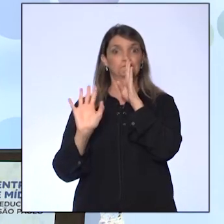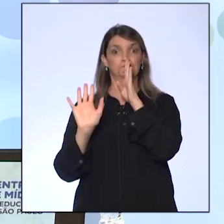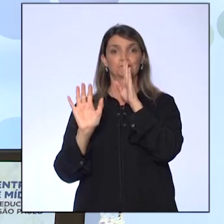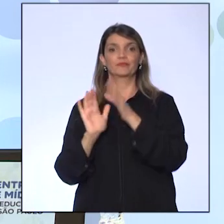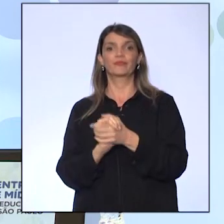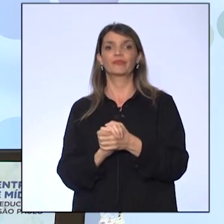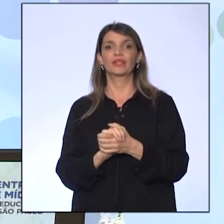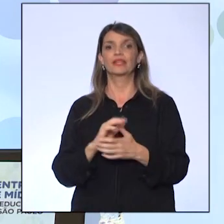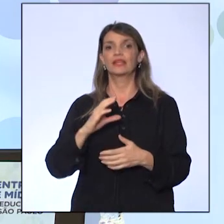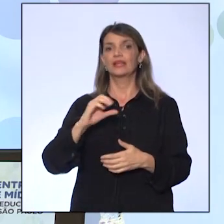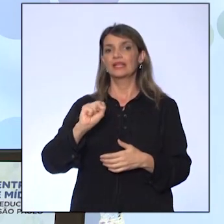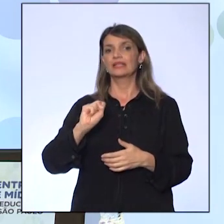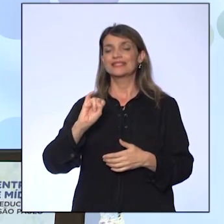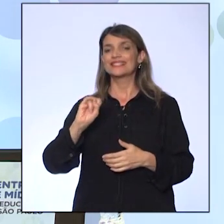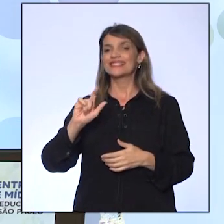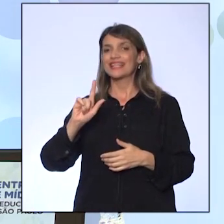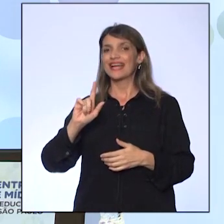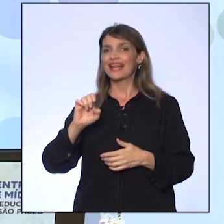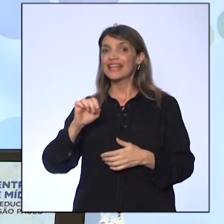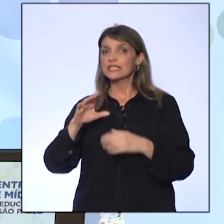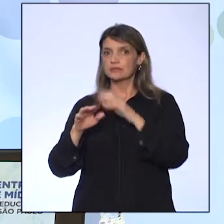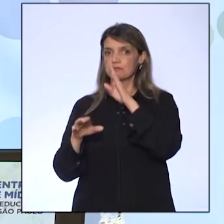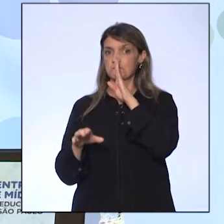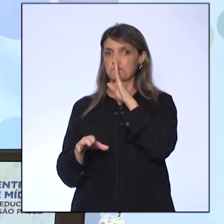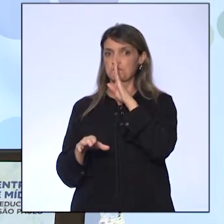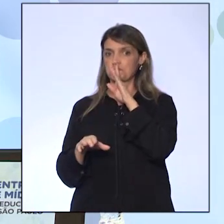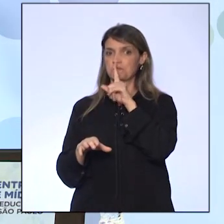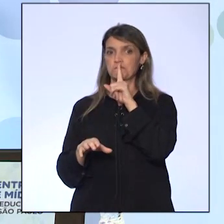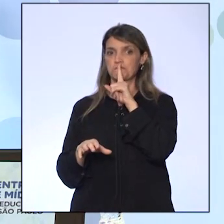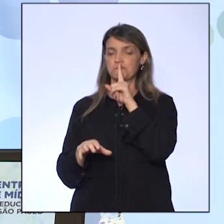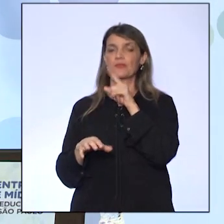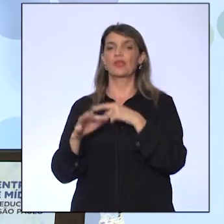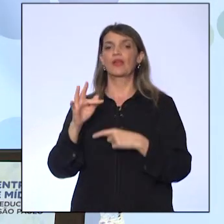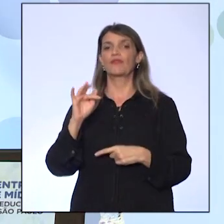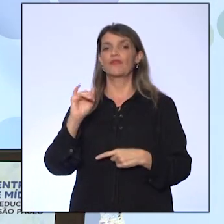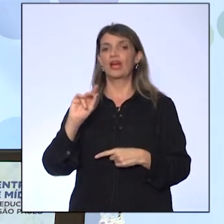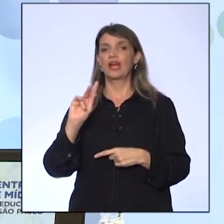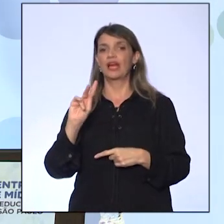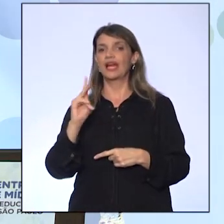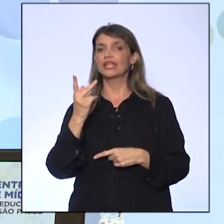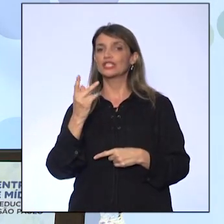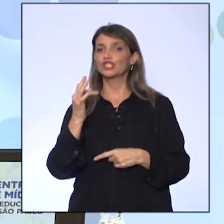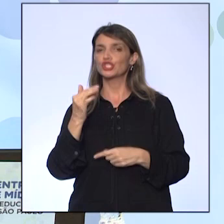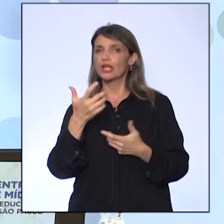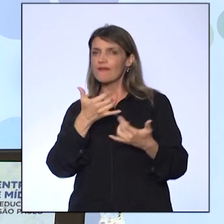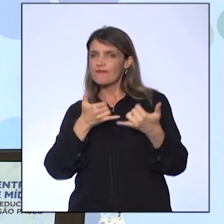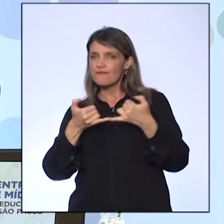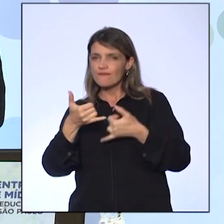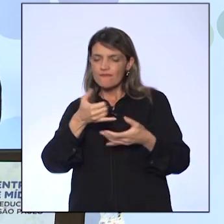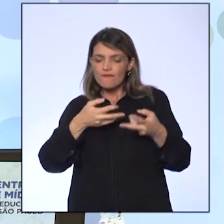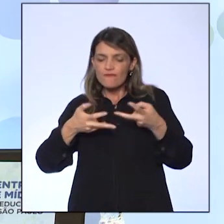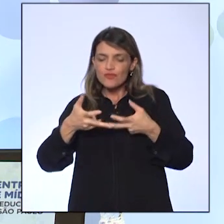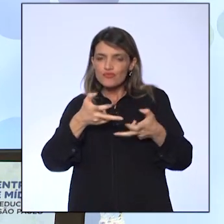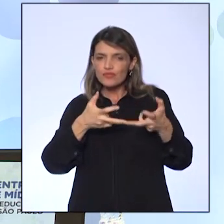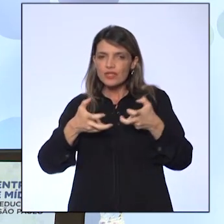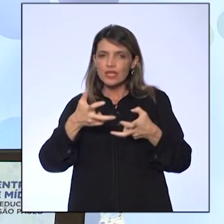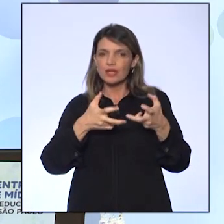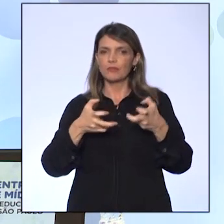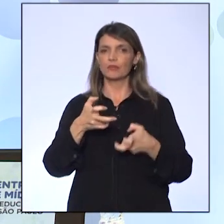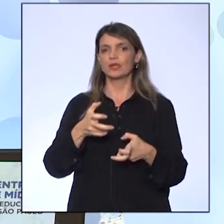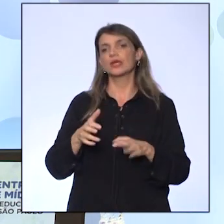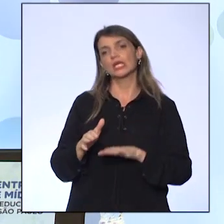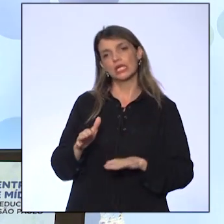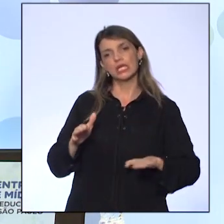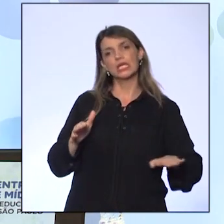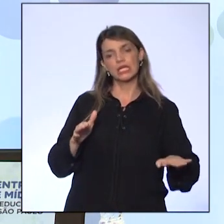final. Silence, silêncio. Fight, gente, nos videogames. Children, também